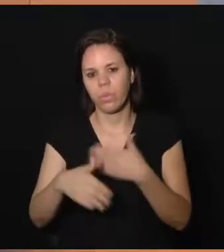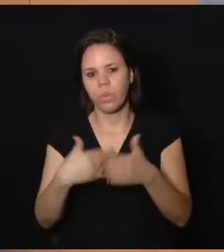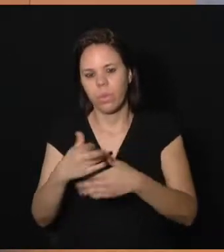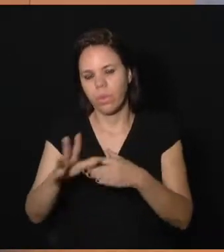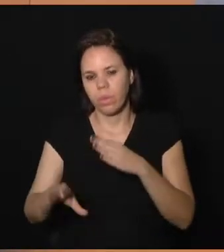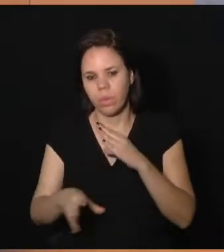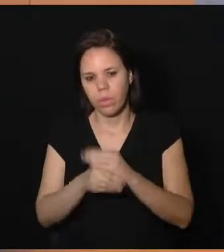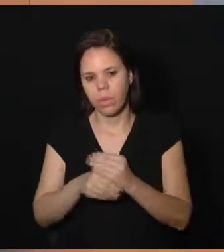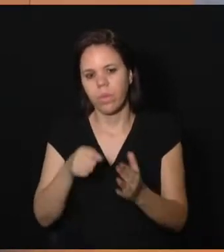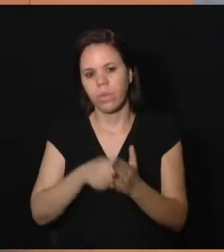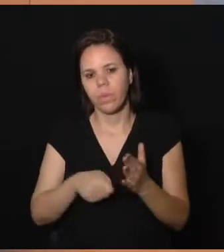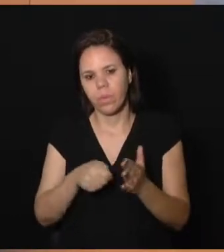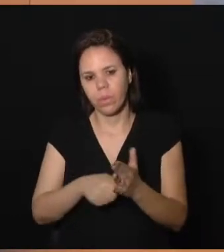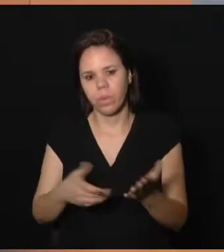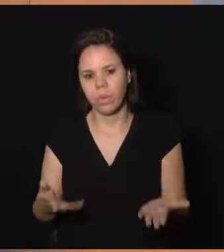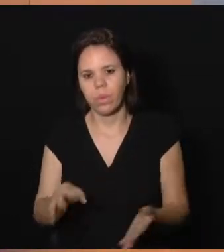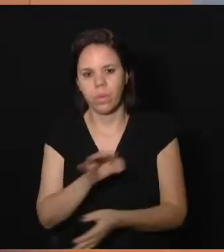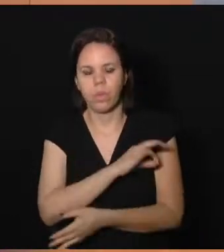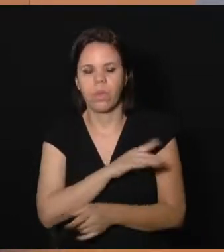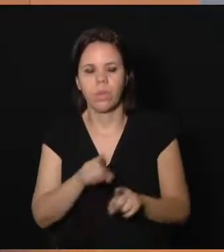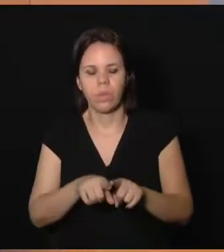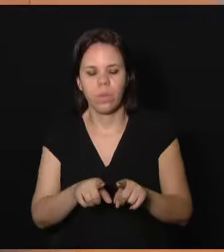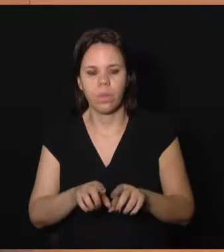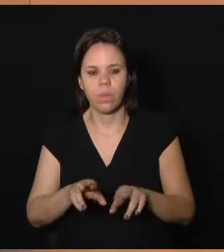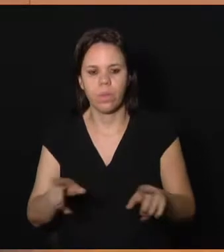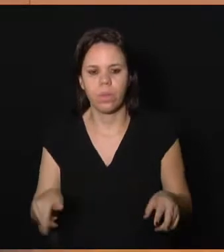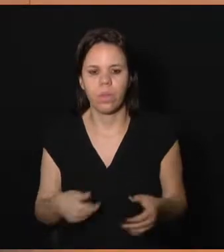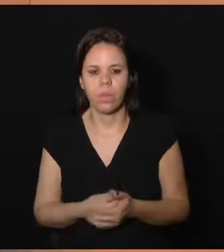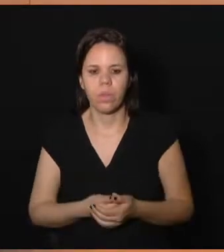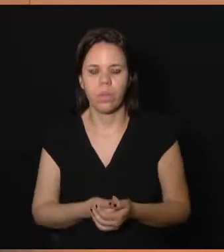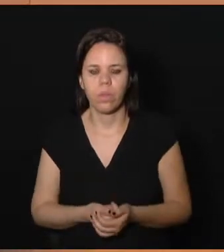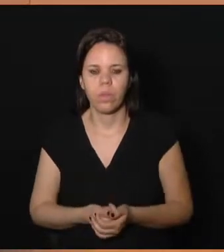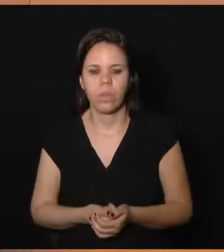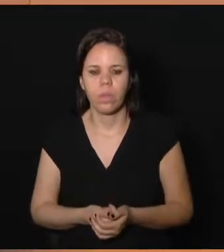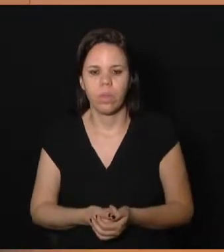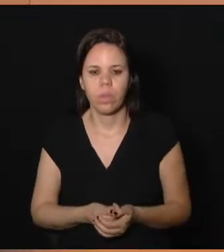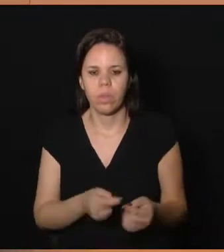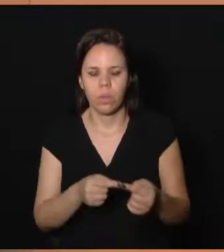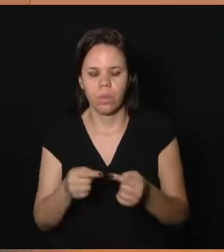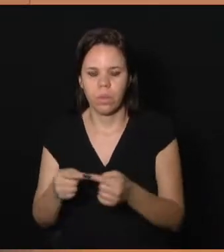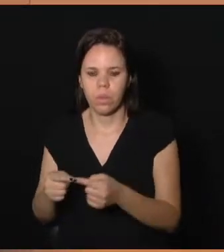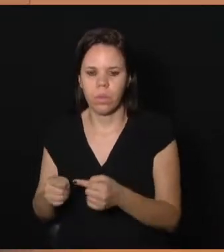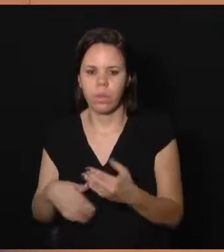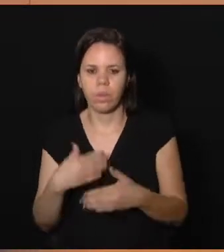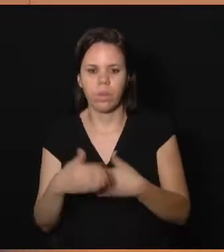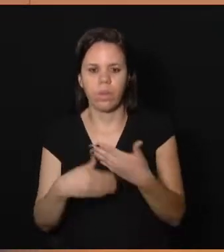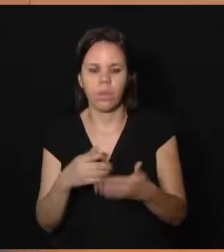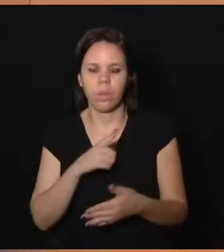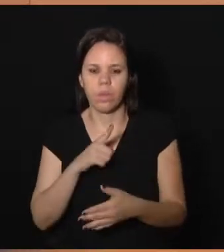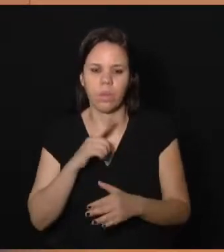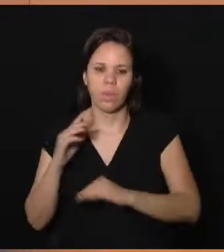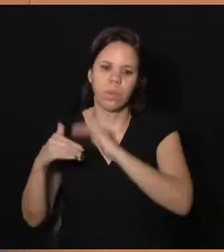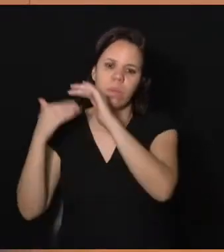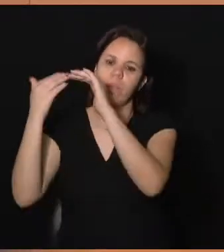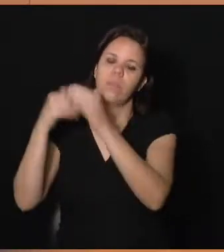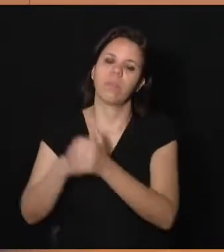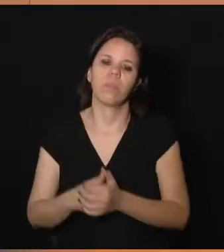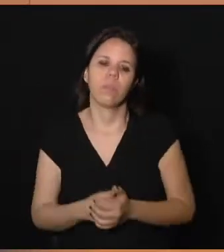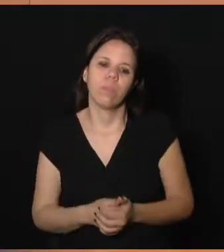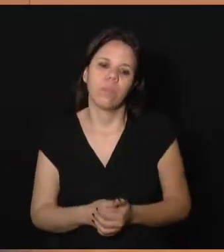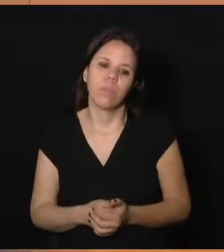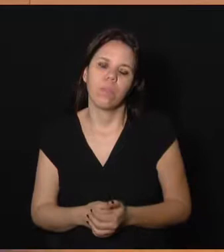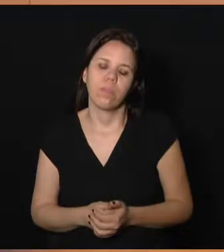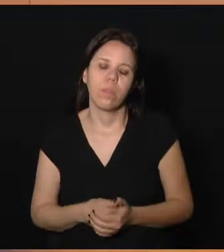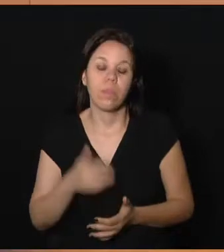implementadas políticas realmente, políticas viáveis, para que cada vez mais nós tenhamos esse desenvolvimento, né? Eu